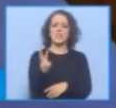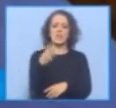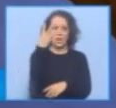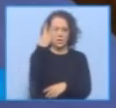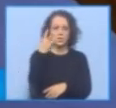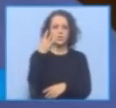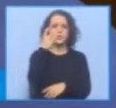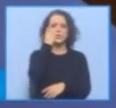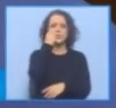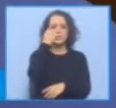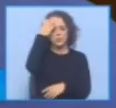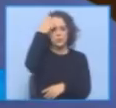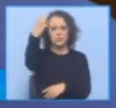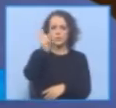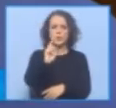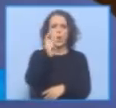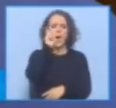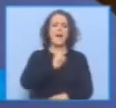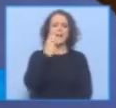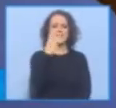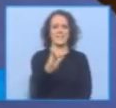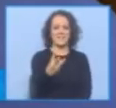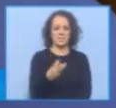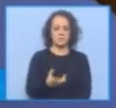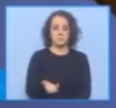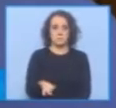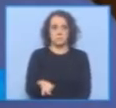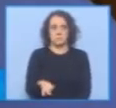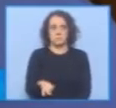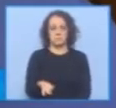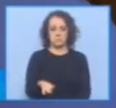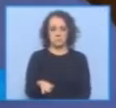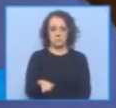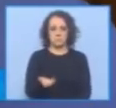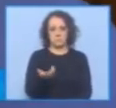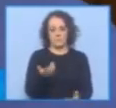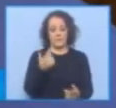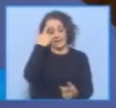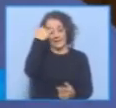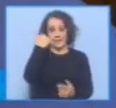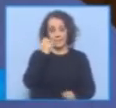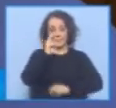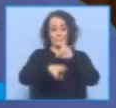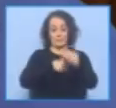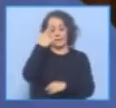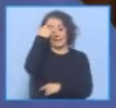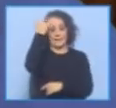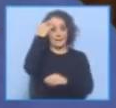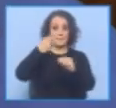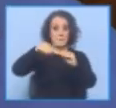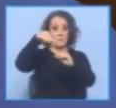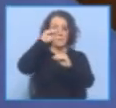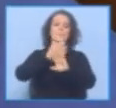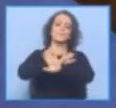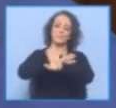magas. Portanto, depois dá caminho para todo. É muita criatividade. É muita criatividade. Mas